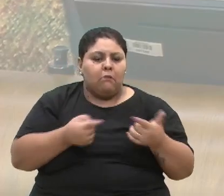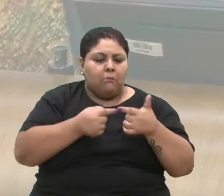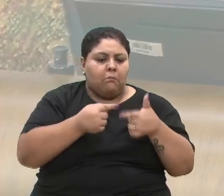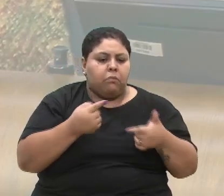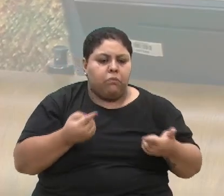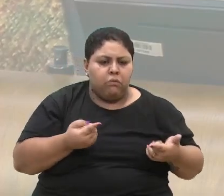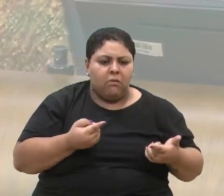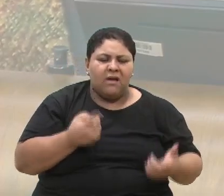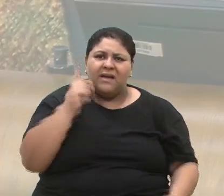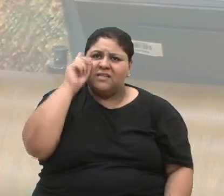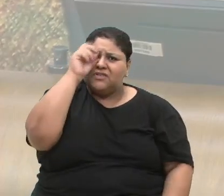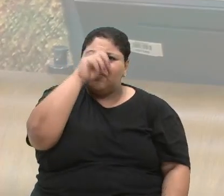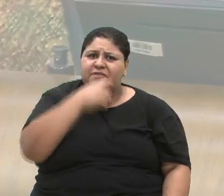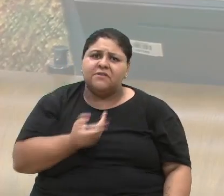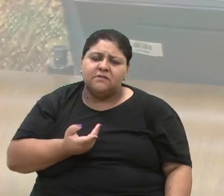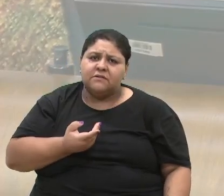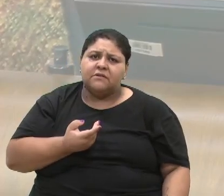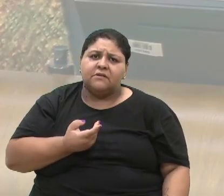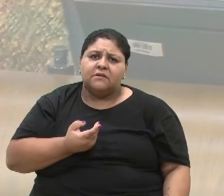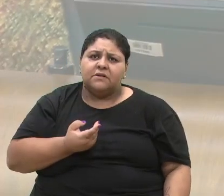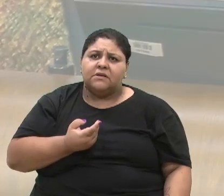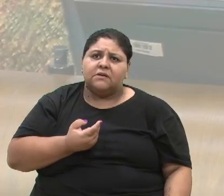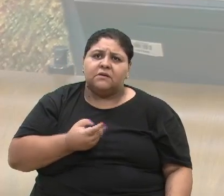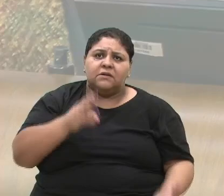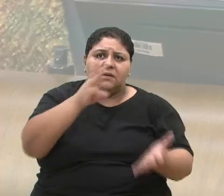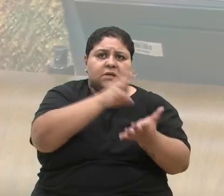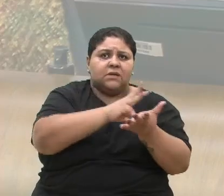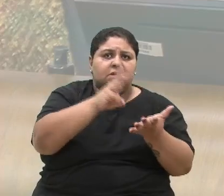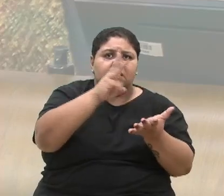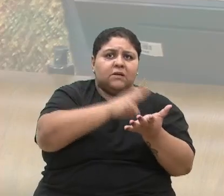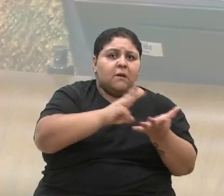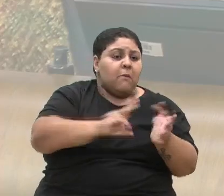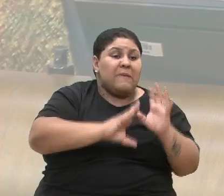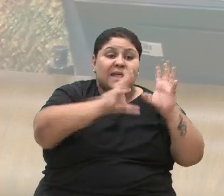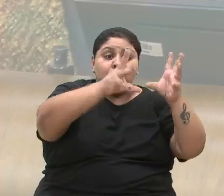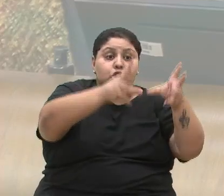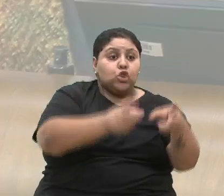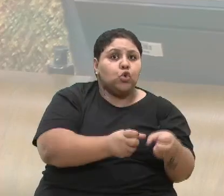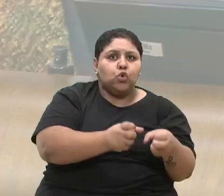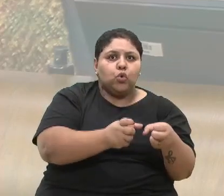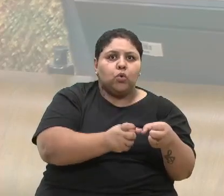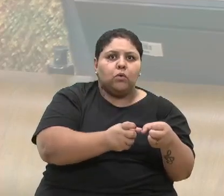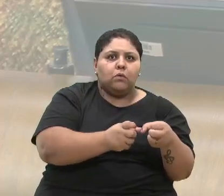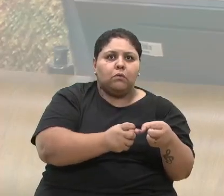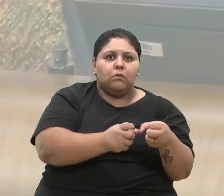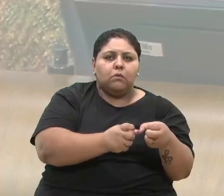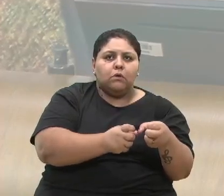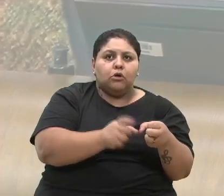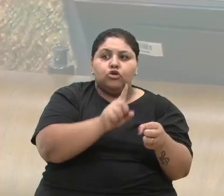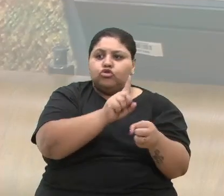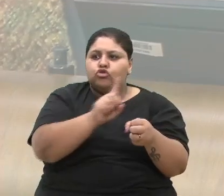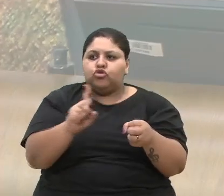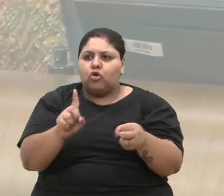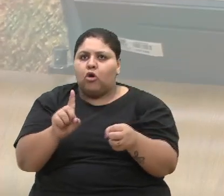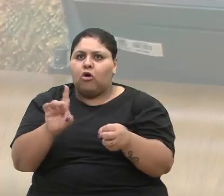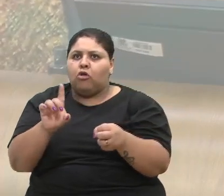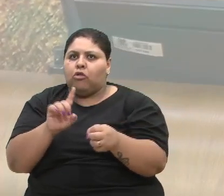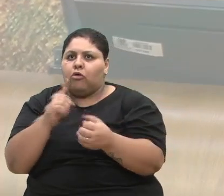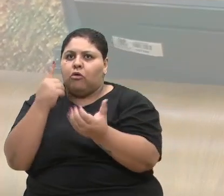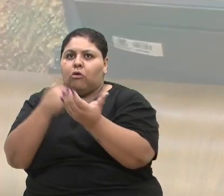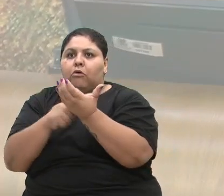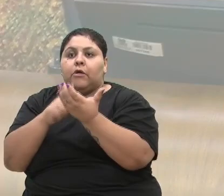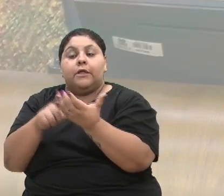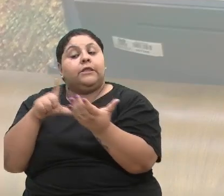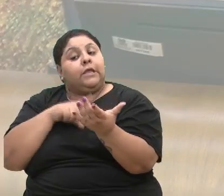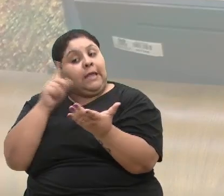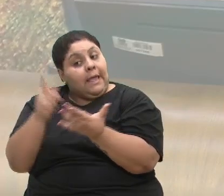é difícil. O WhatsApp funciona para tudo. Para tudo. Só não funcionou para isso. Alguma coisa está